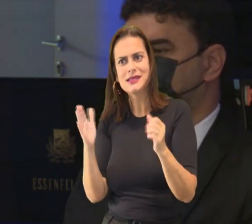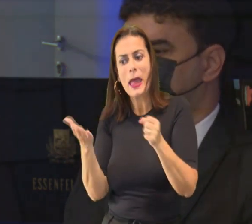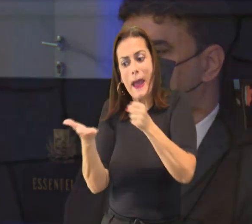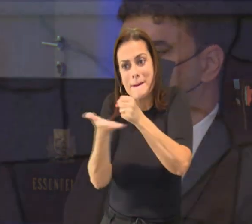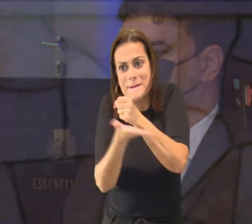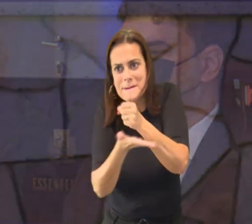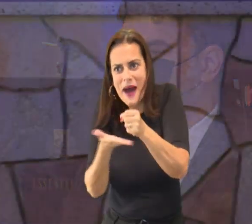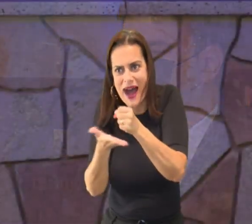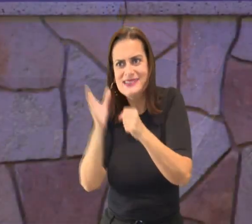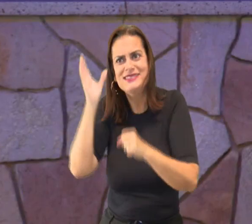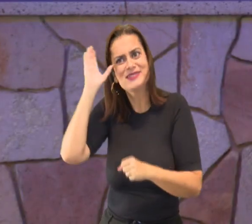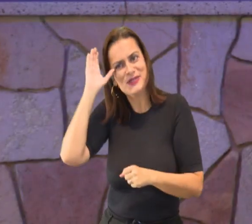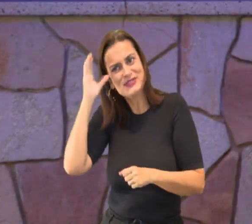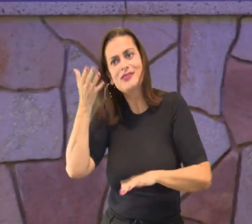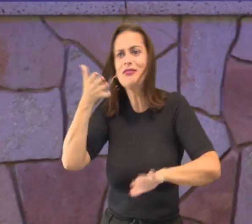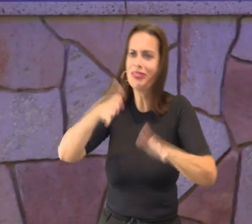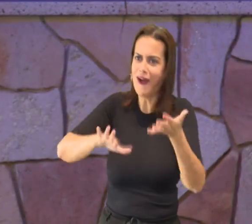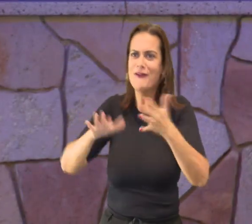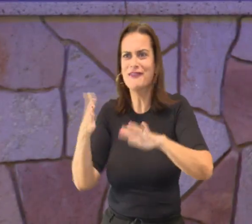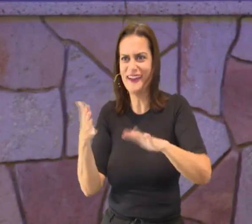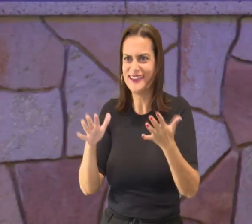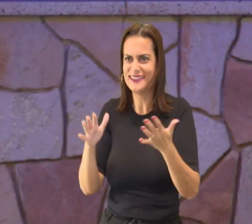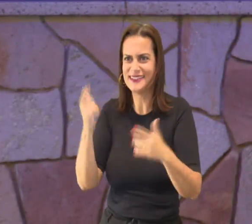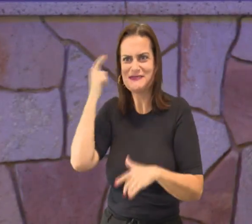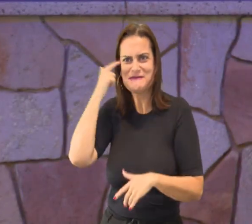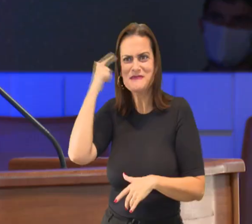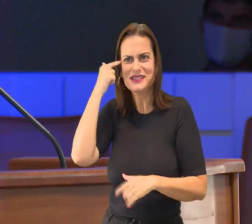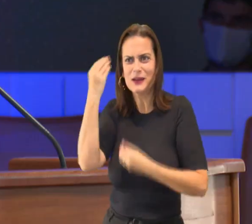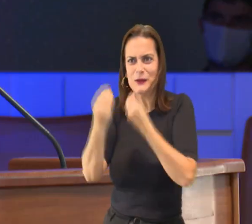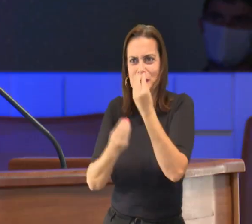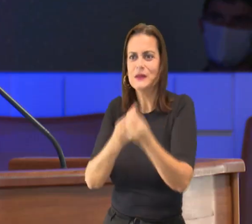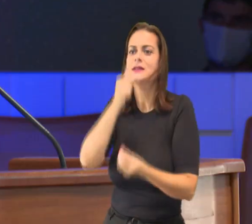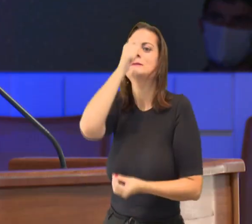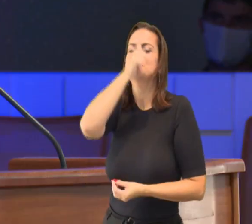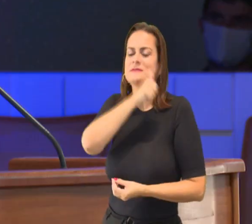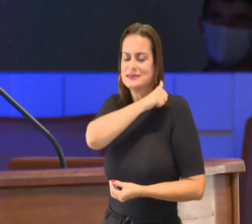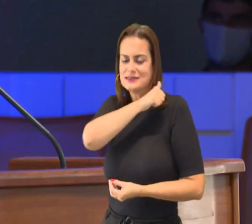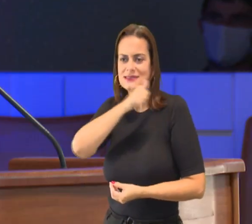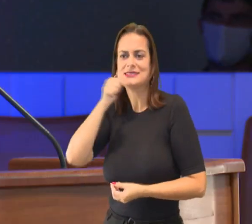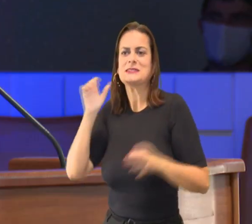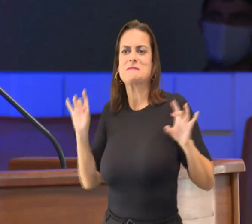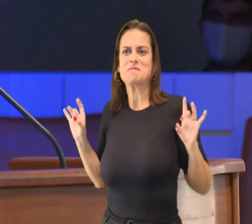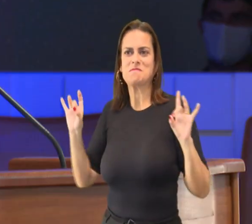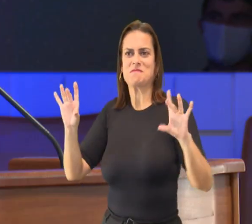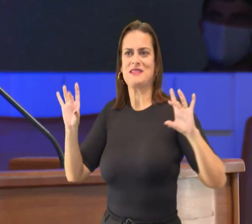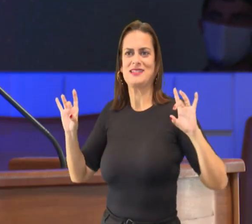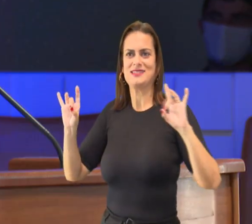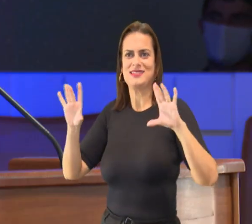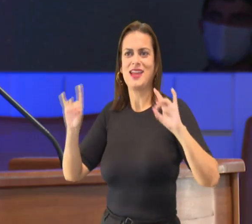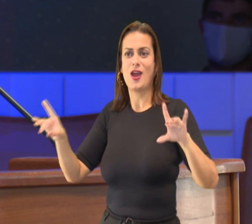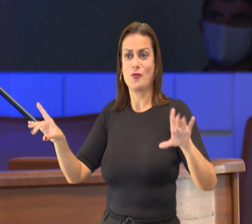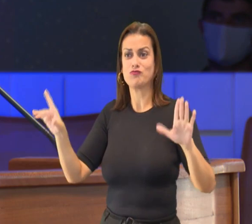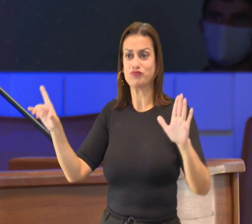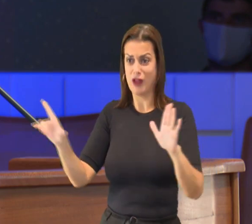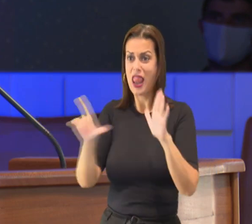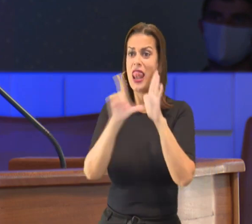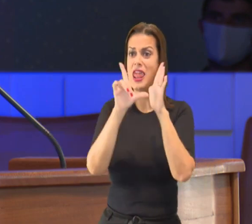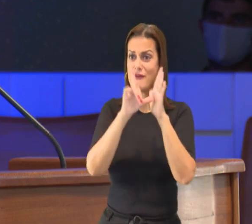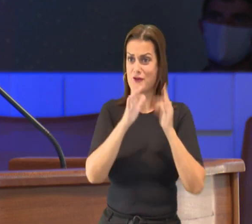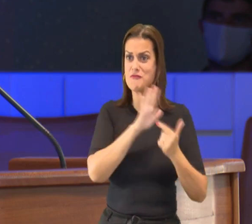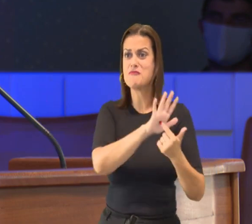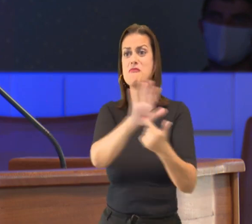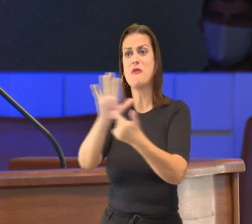talvez, nessa ideia desta construção teológica, sacrificial, destes elementos contidos no livro de